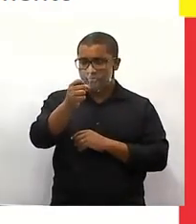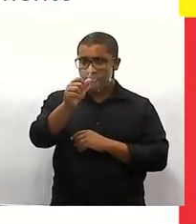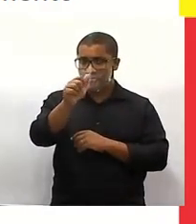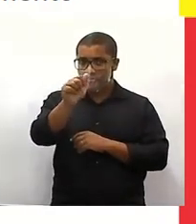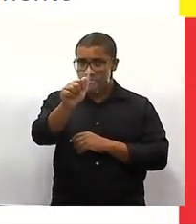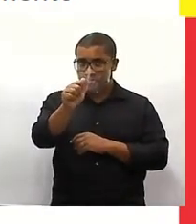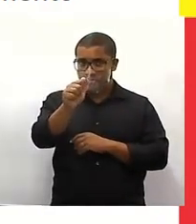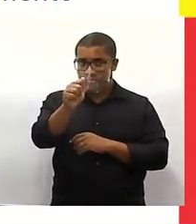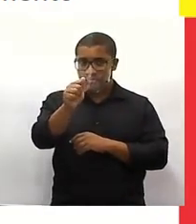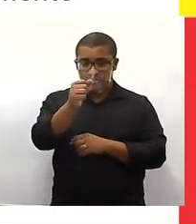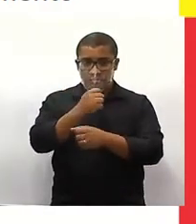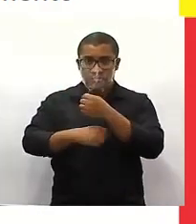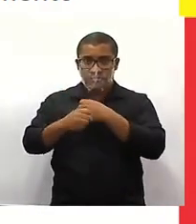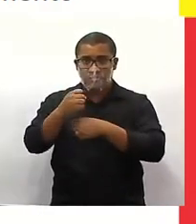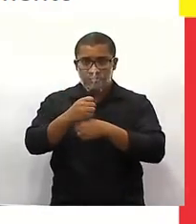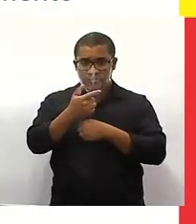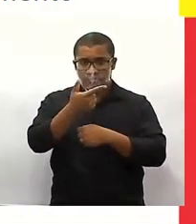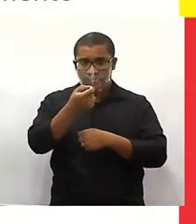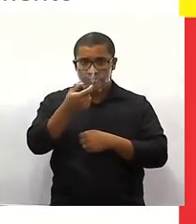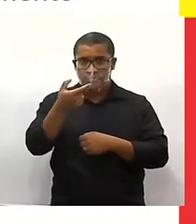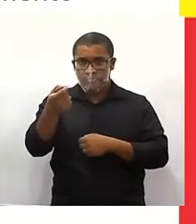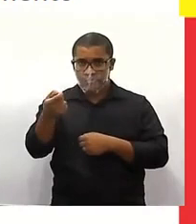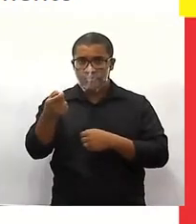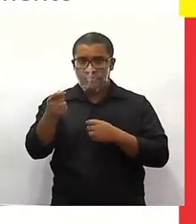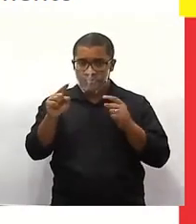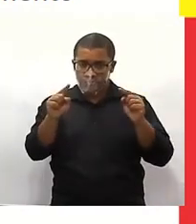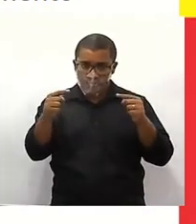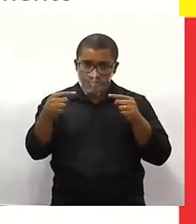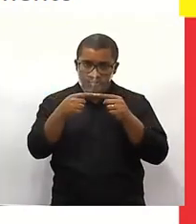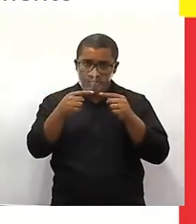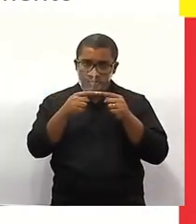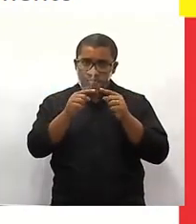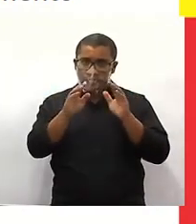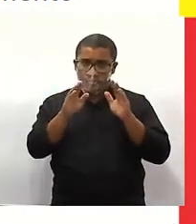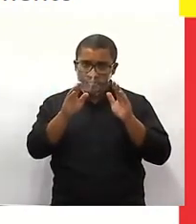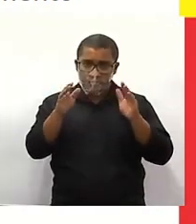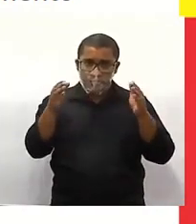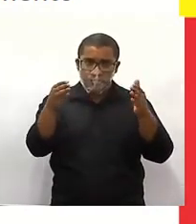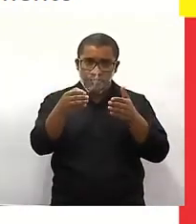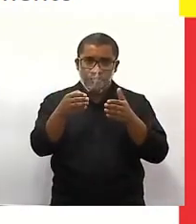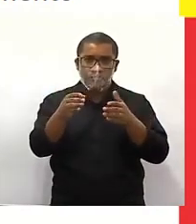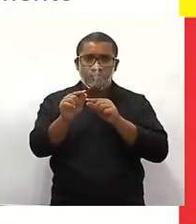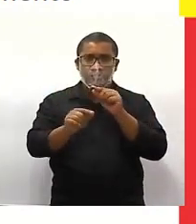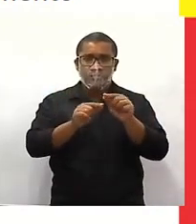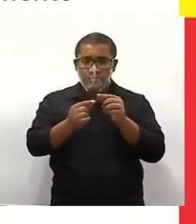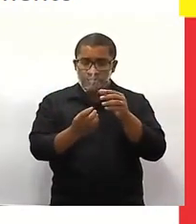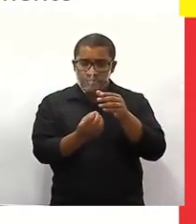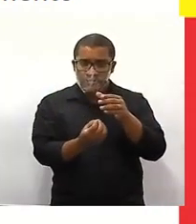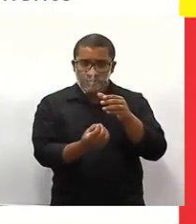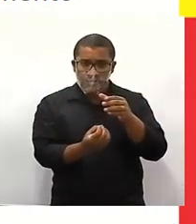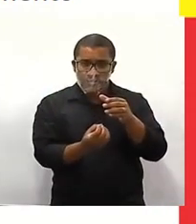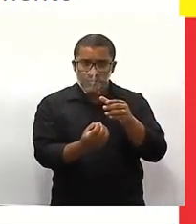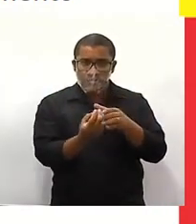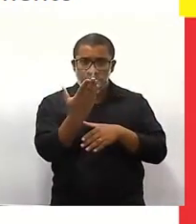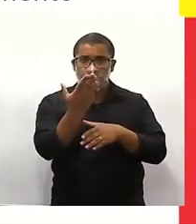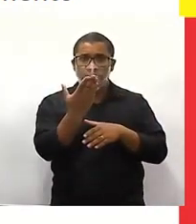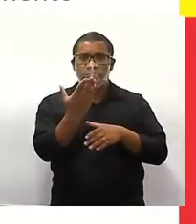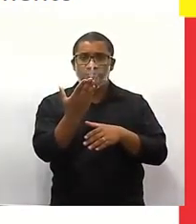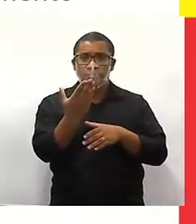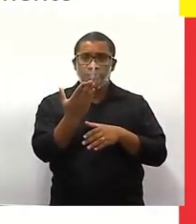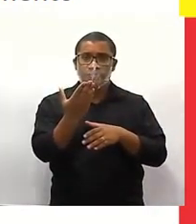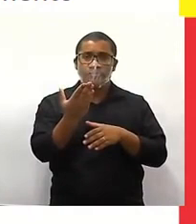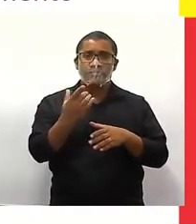de 2020, ela está relacionada com a criação da corrente